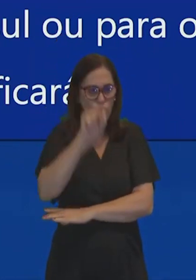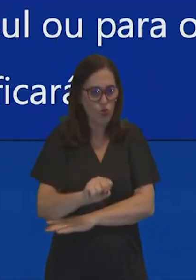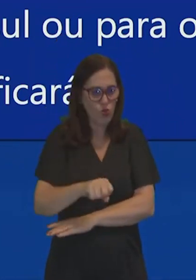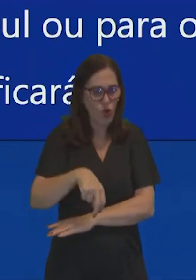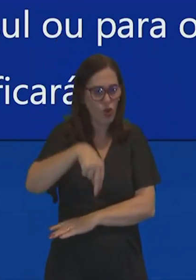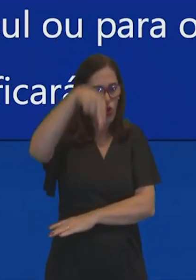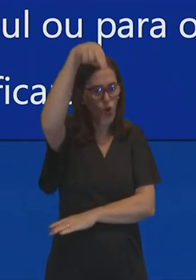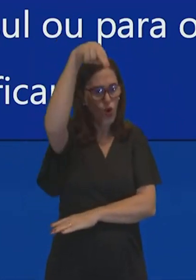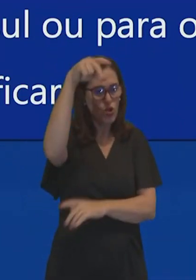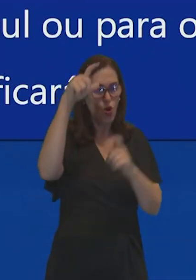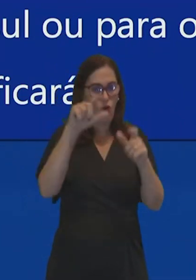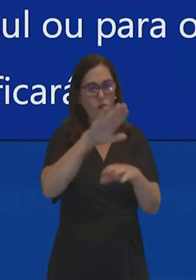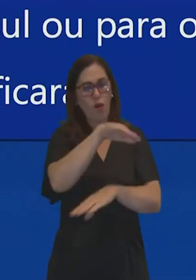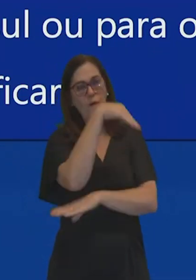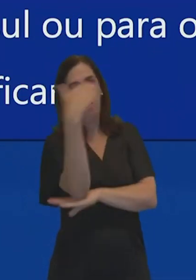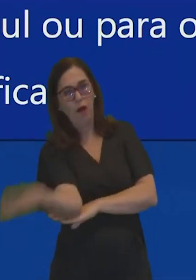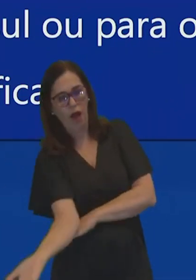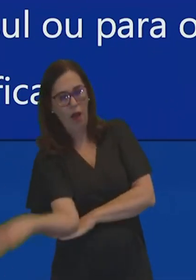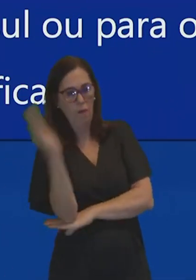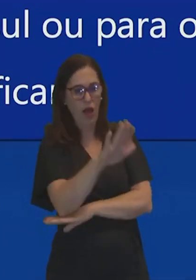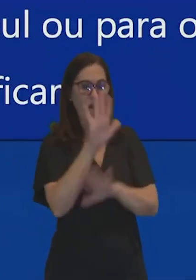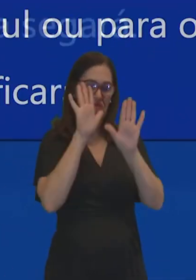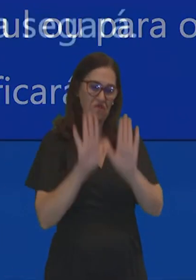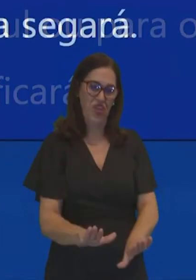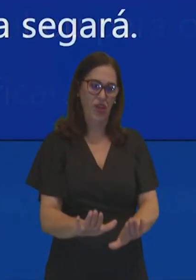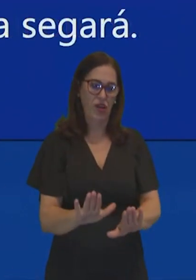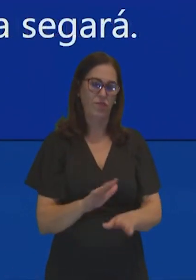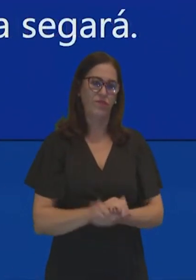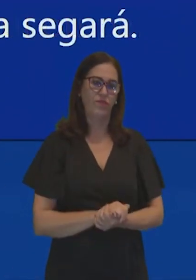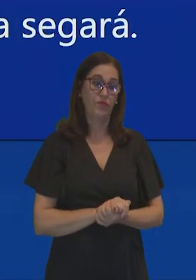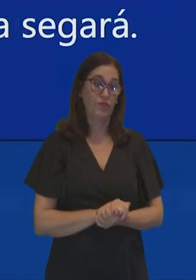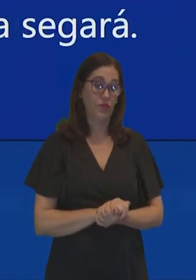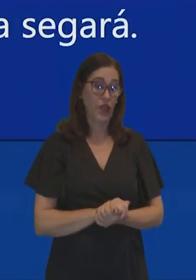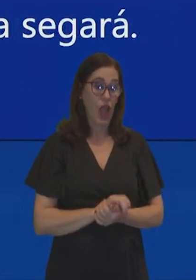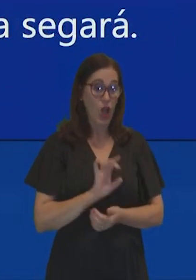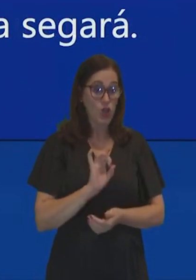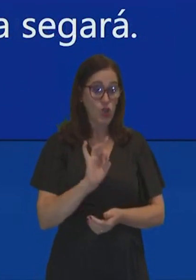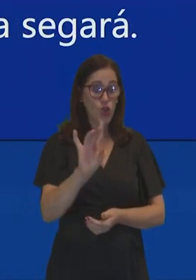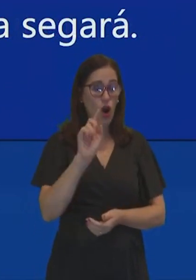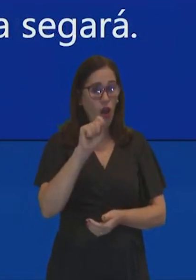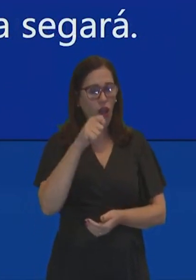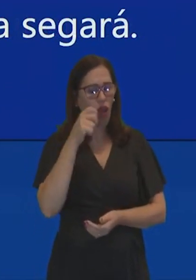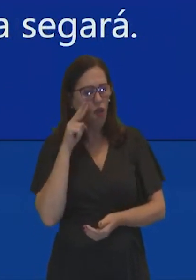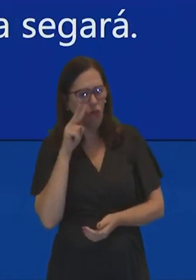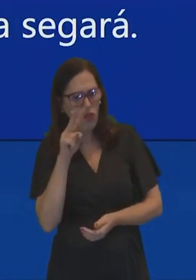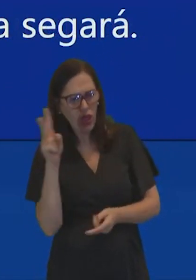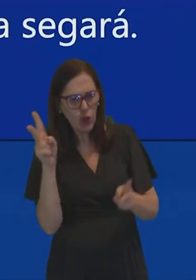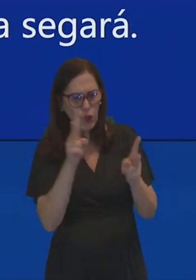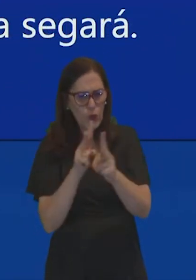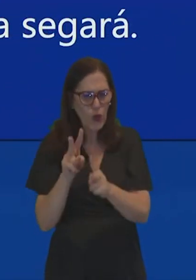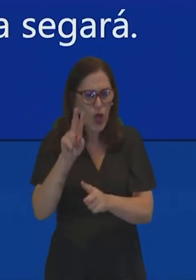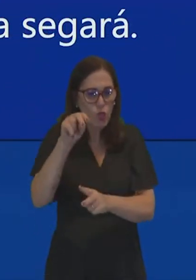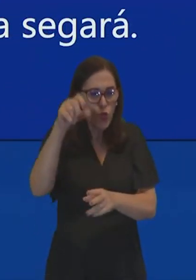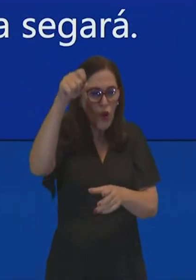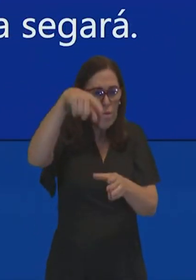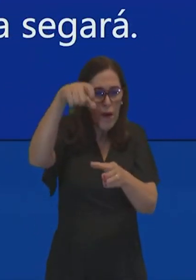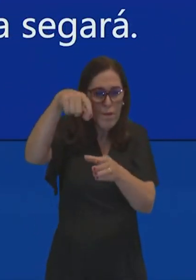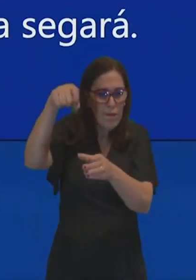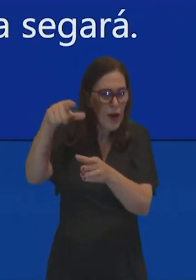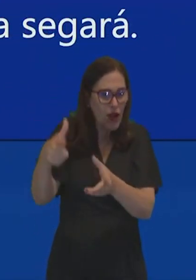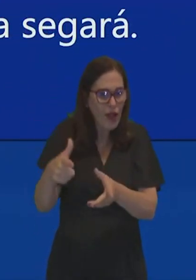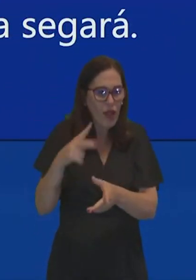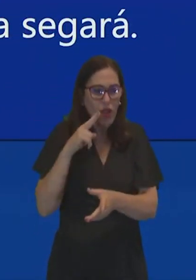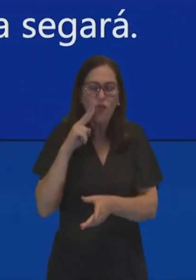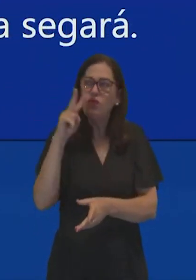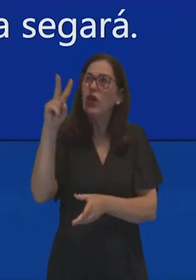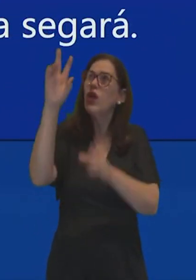no lugar em que cair, aí ficará. Quem somente observa o vento nunca semeará, e o que